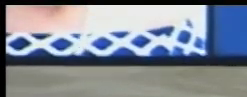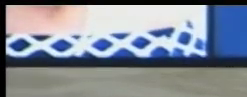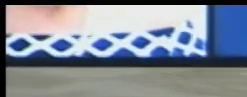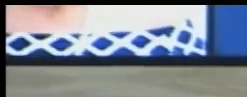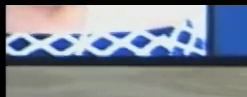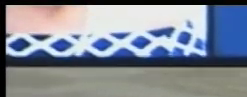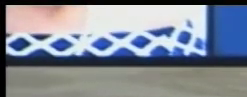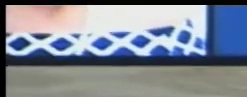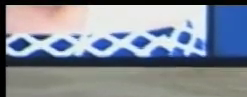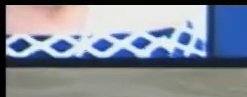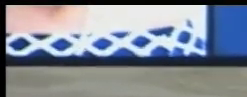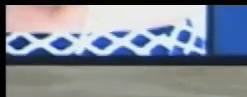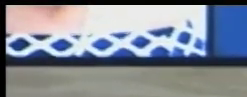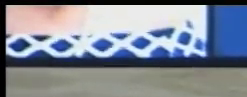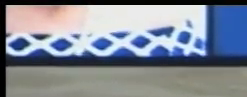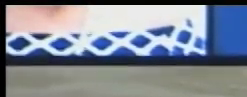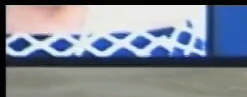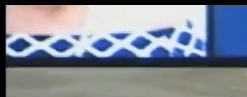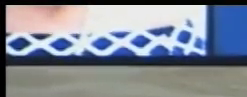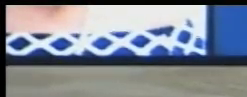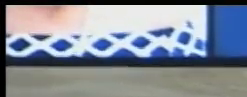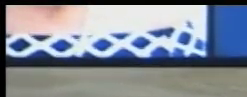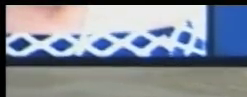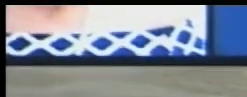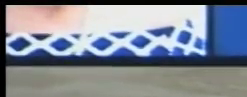vai chegar é a moção.